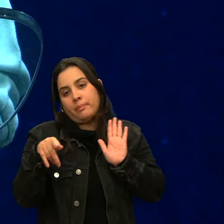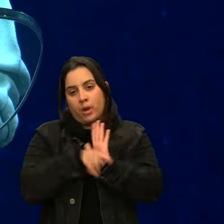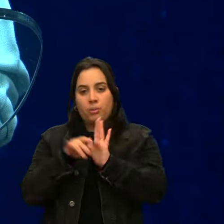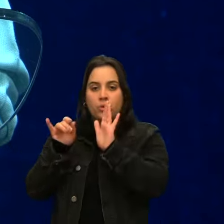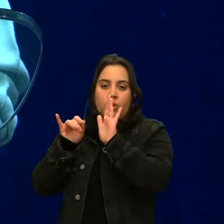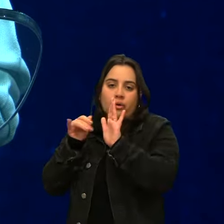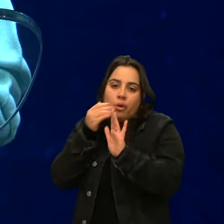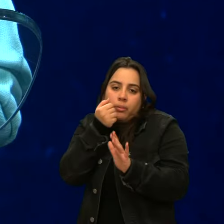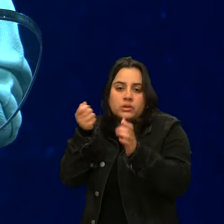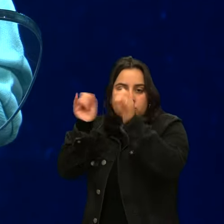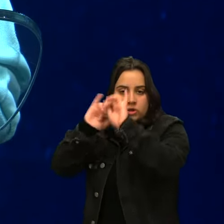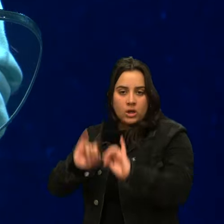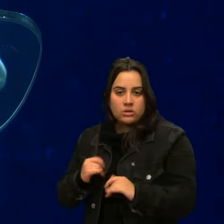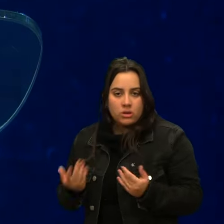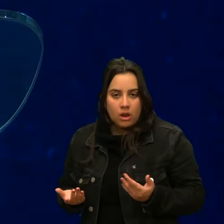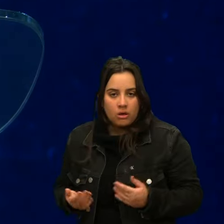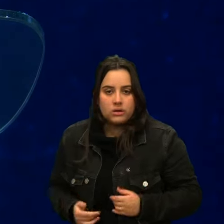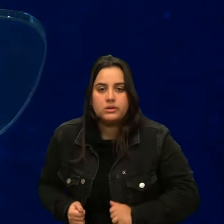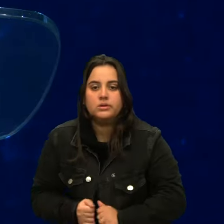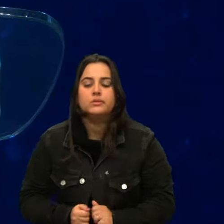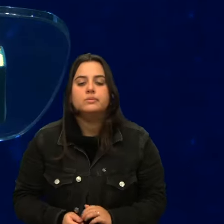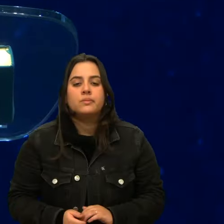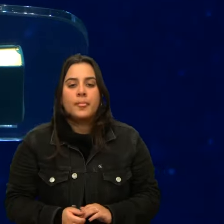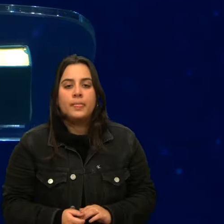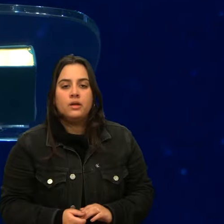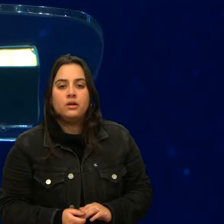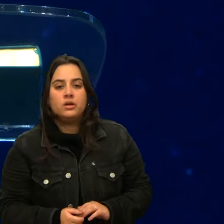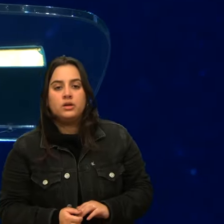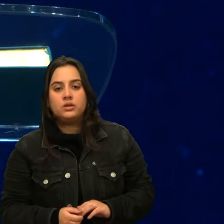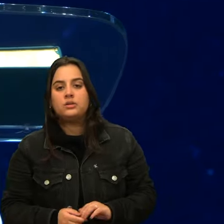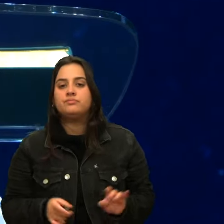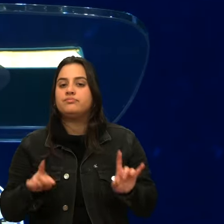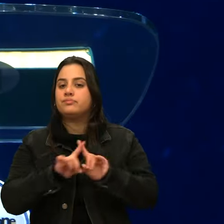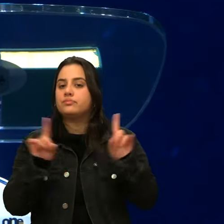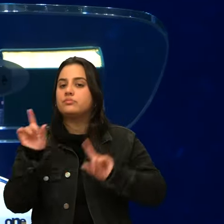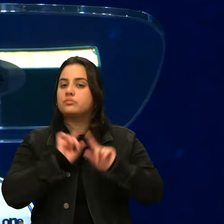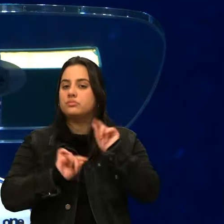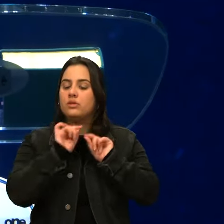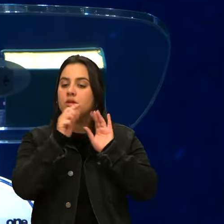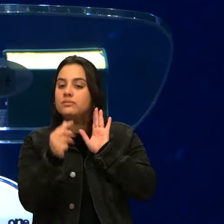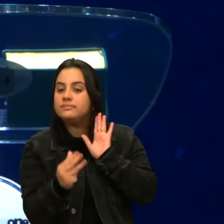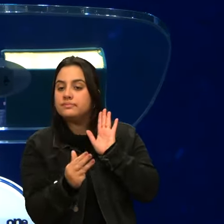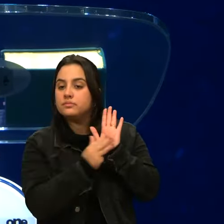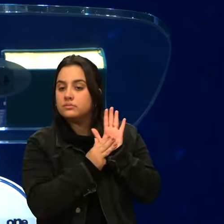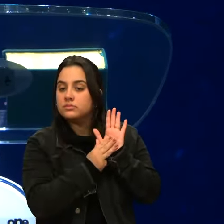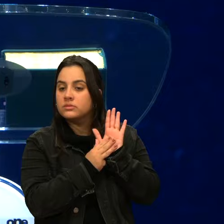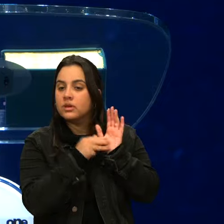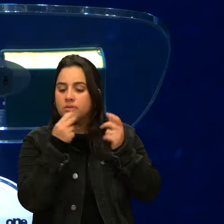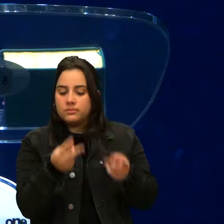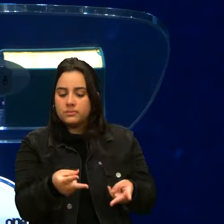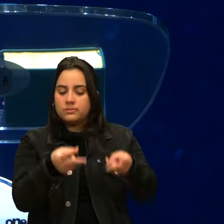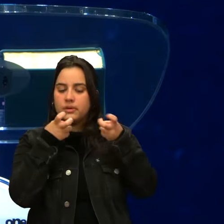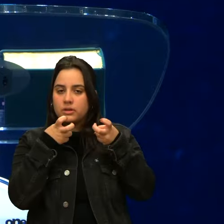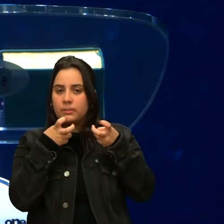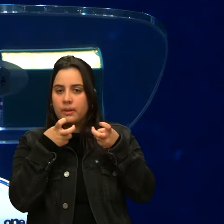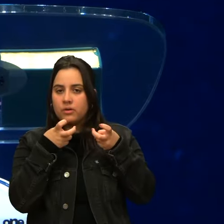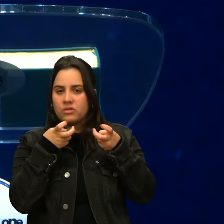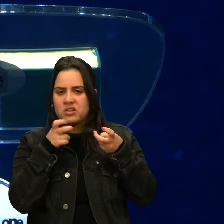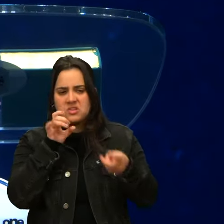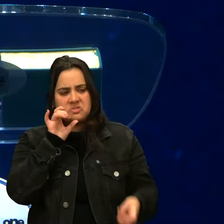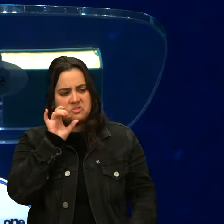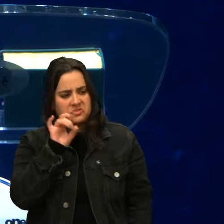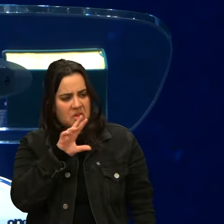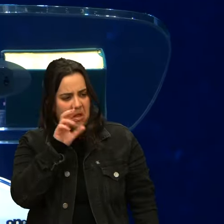disso, é muito interessante porque Daniel, ele percebeu que não era só sobre